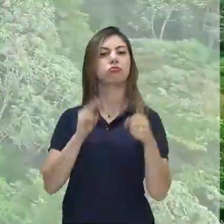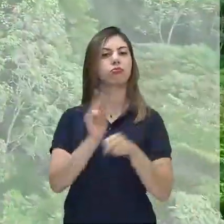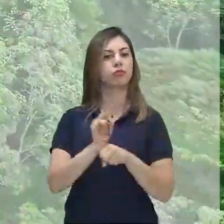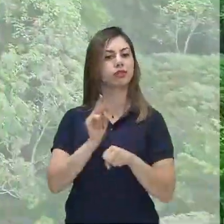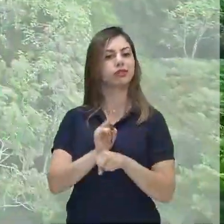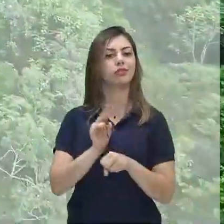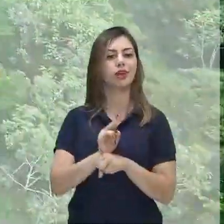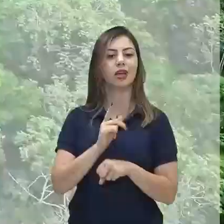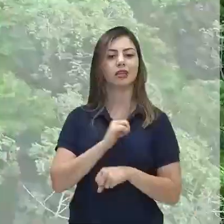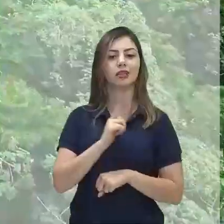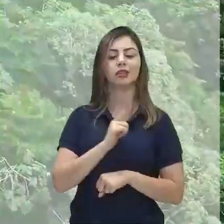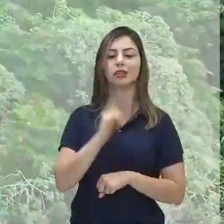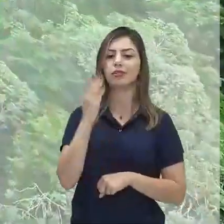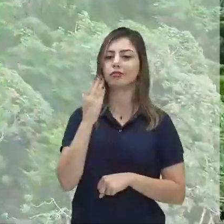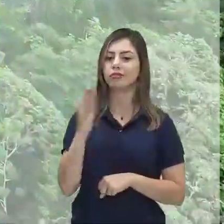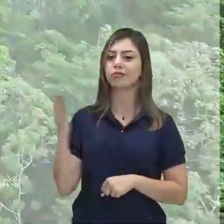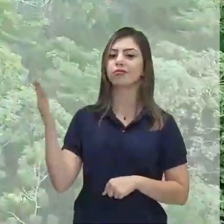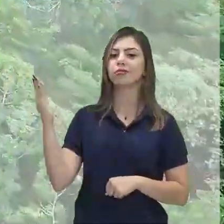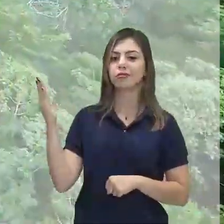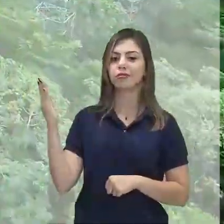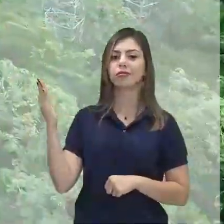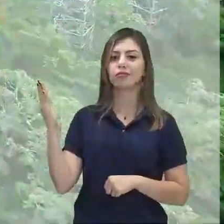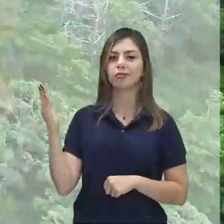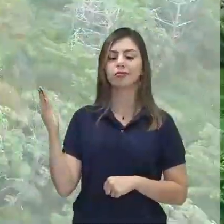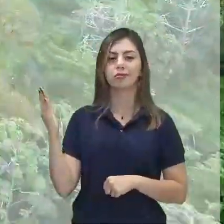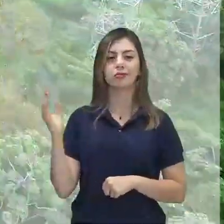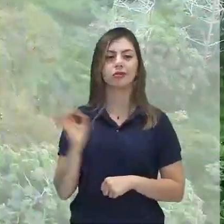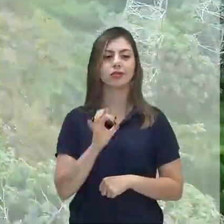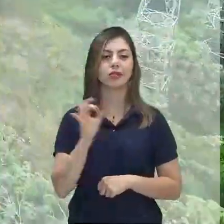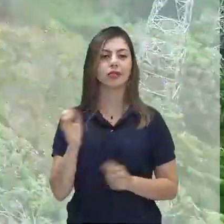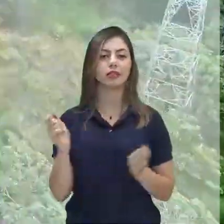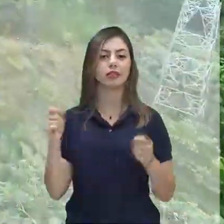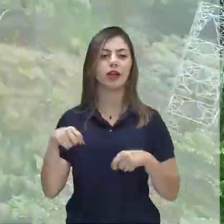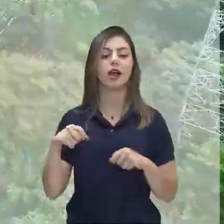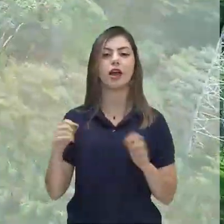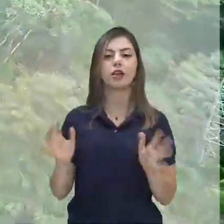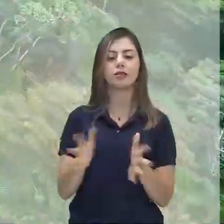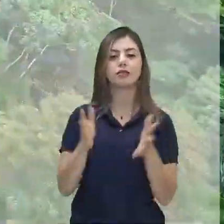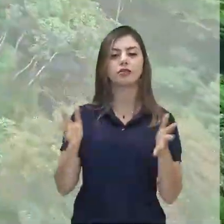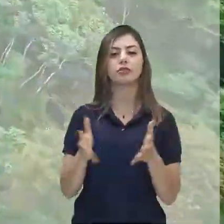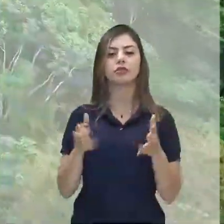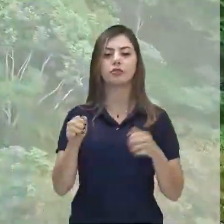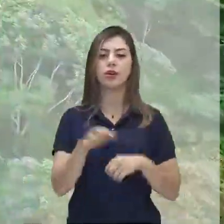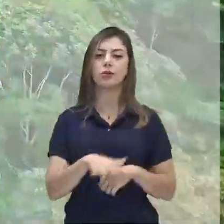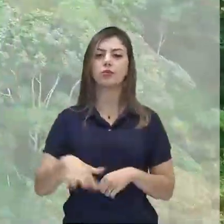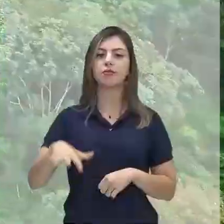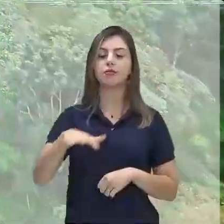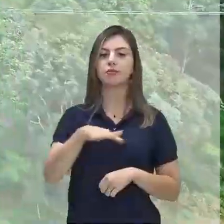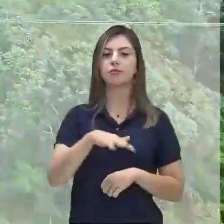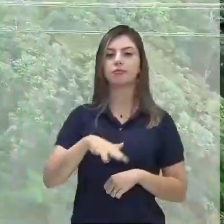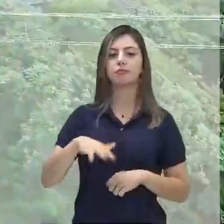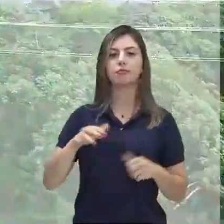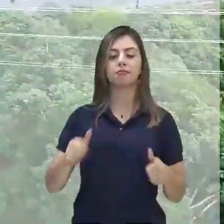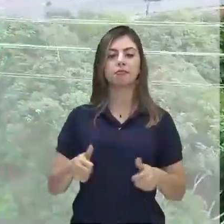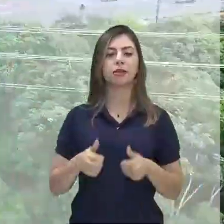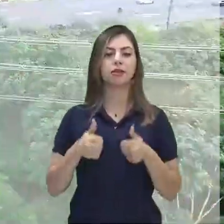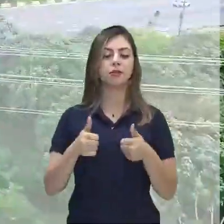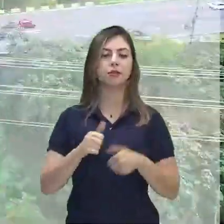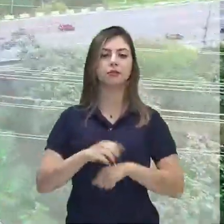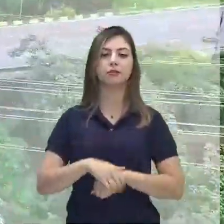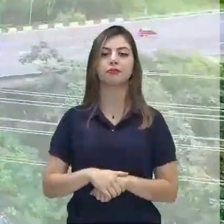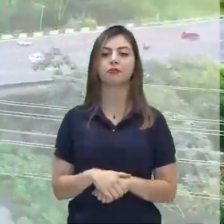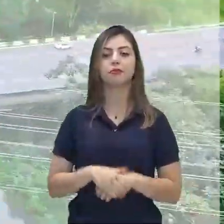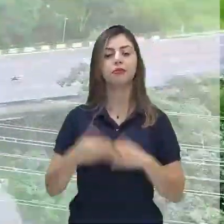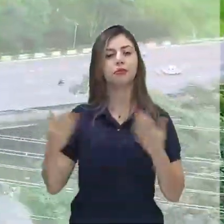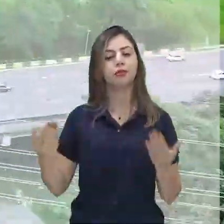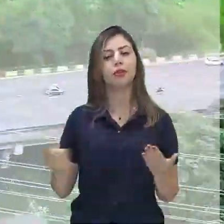como a reserva particular da Ronda, que contribui para um ambiente mais equilibrado. Então é importante que a